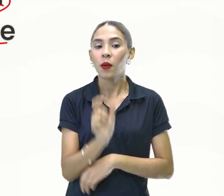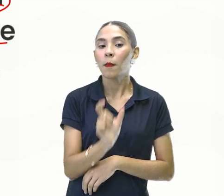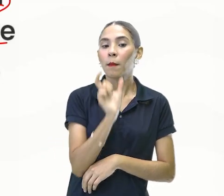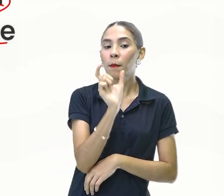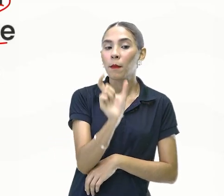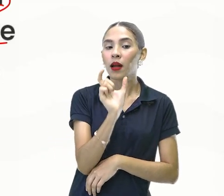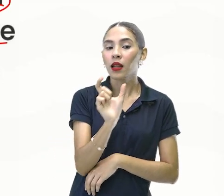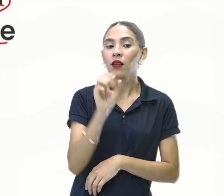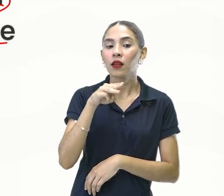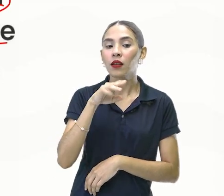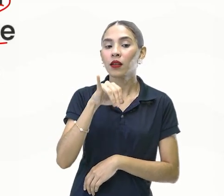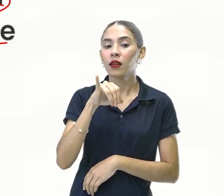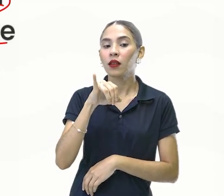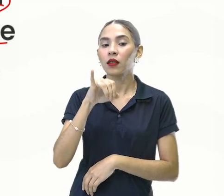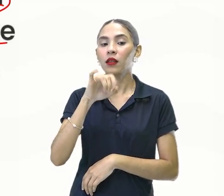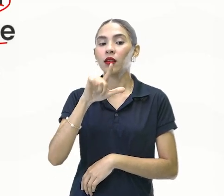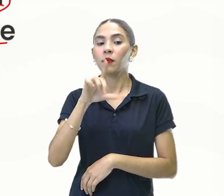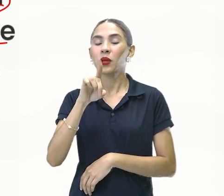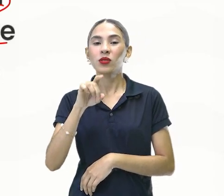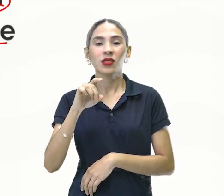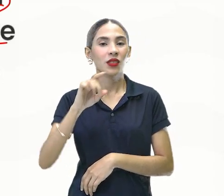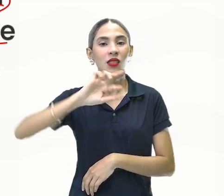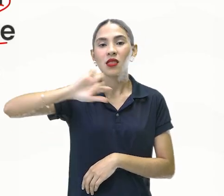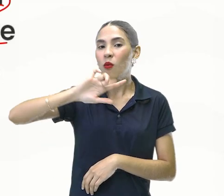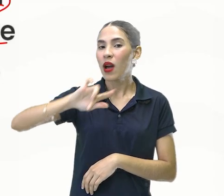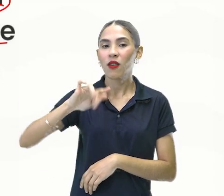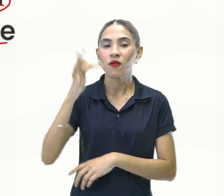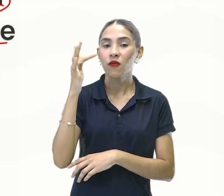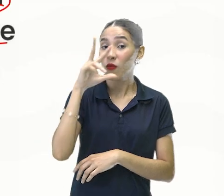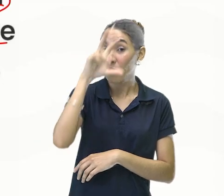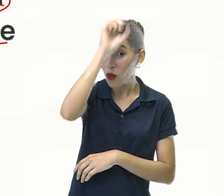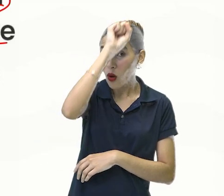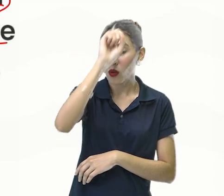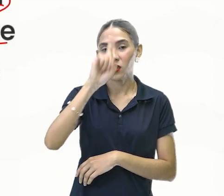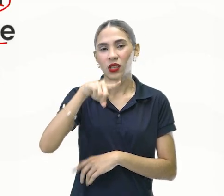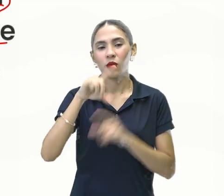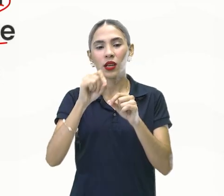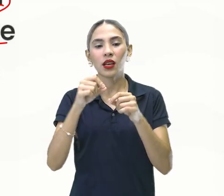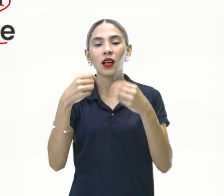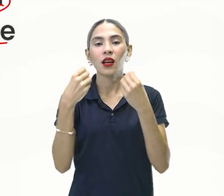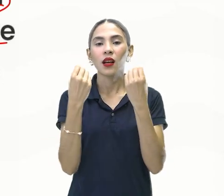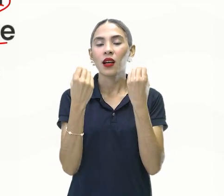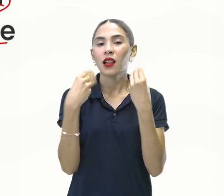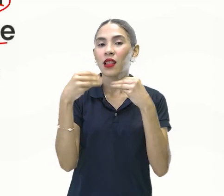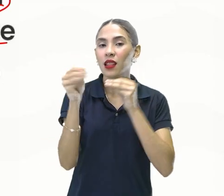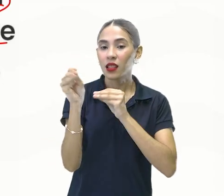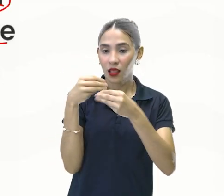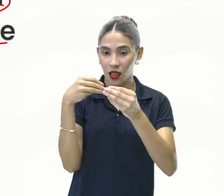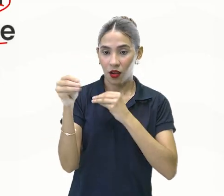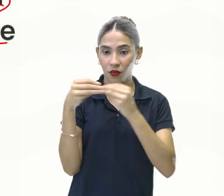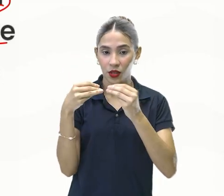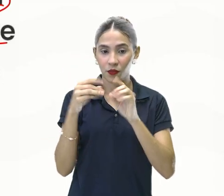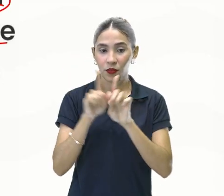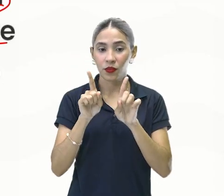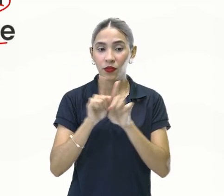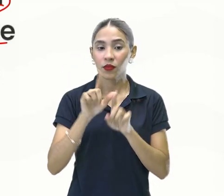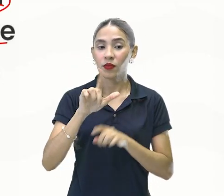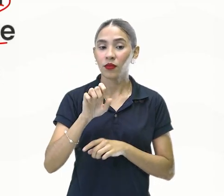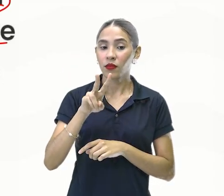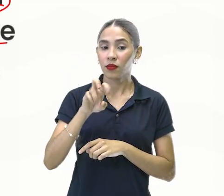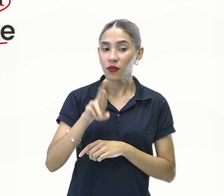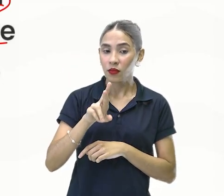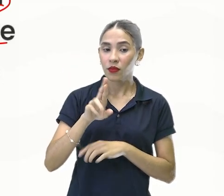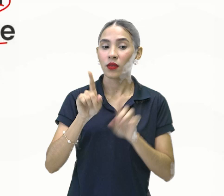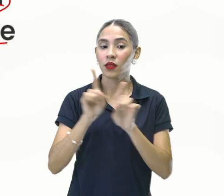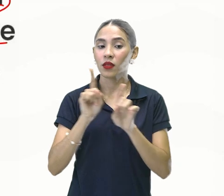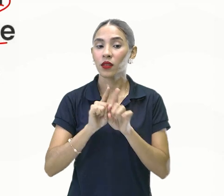mild quer dizer que não é intenso, que é mais leve, tá? É um sinônimo de leve. Então, mild, né, quer dizer